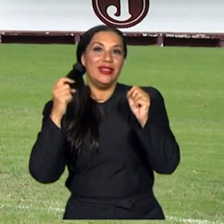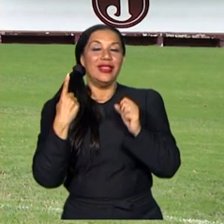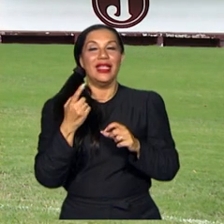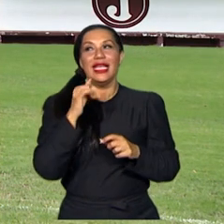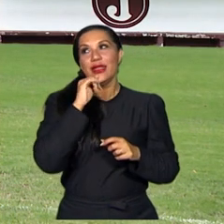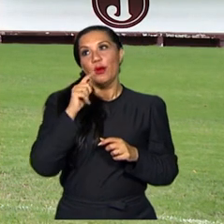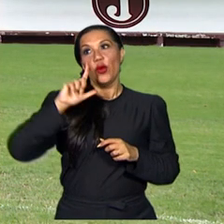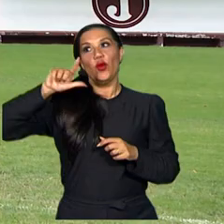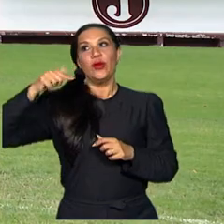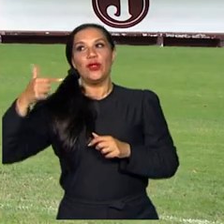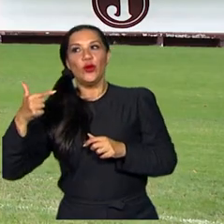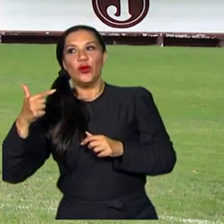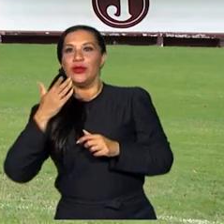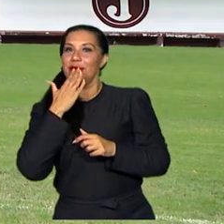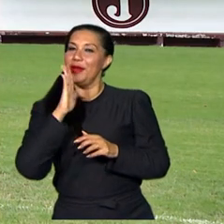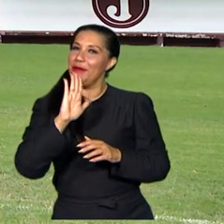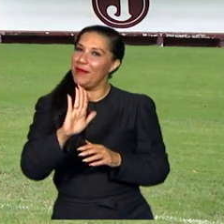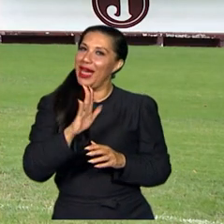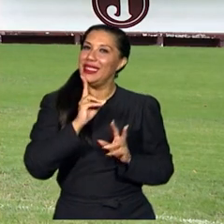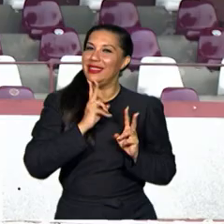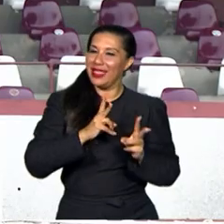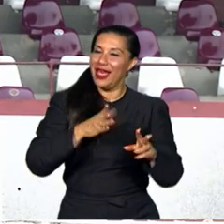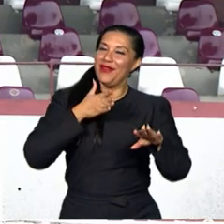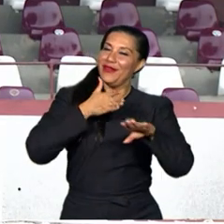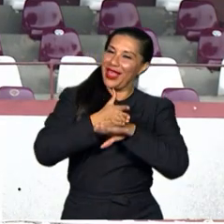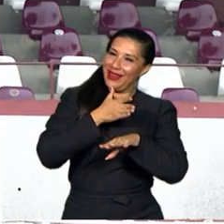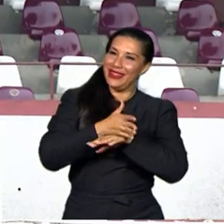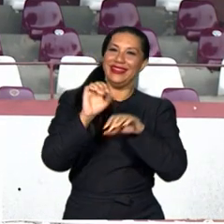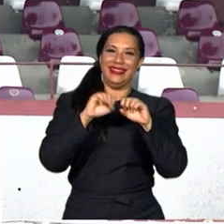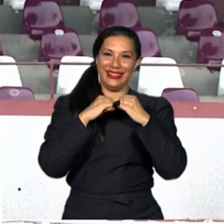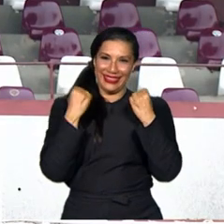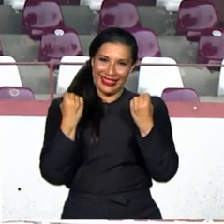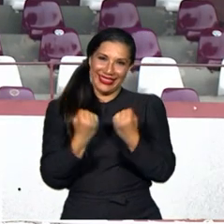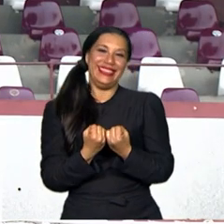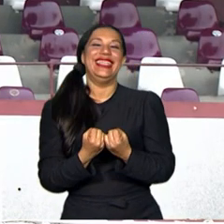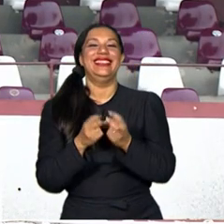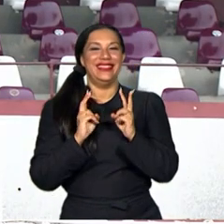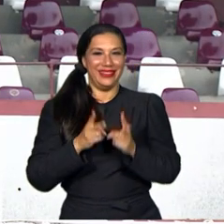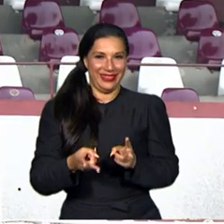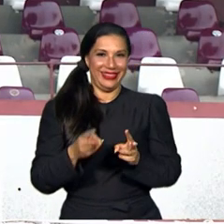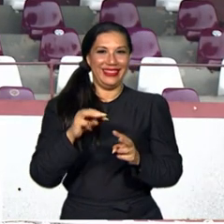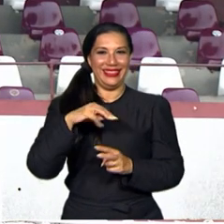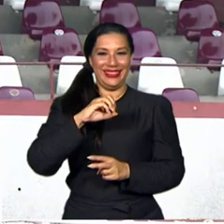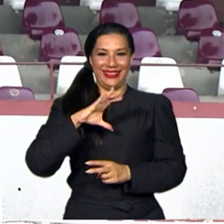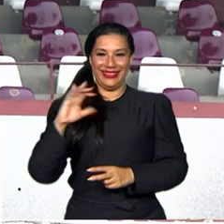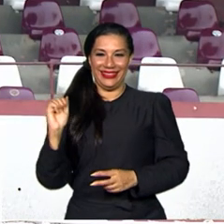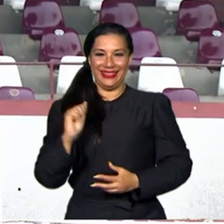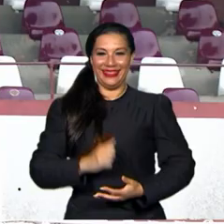time, porém não deixa de frequentar o estádio Conde Rodolfo Crespi.